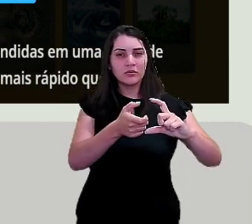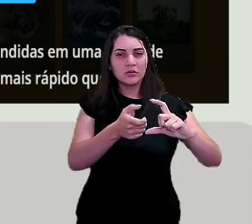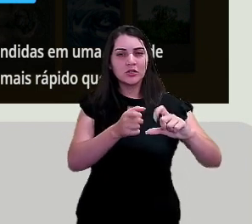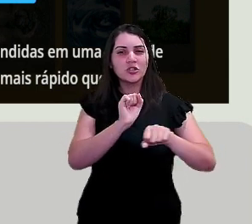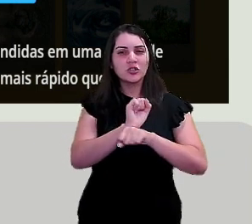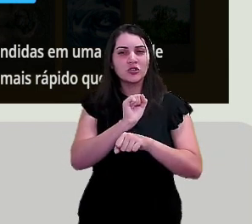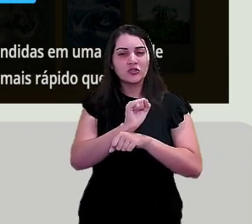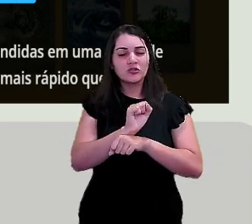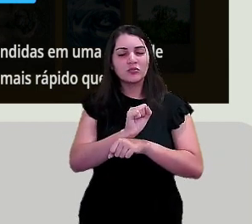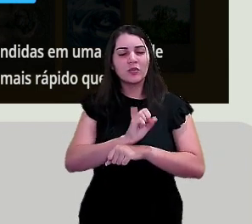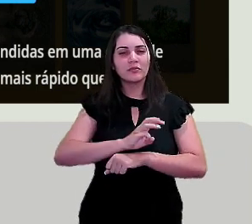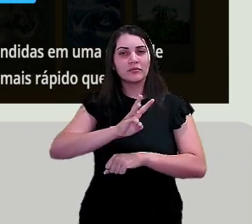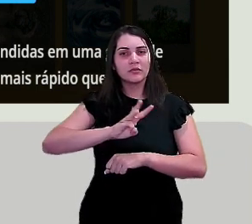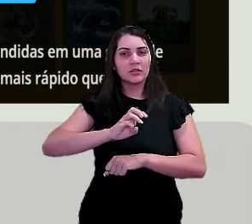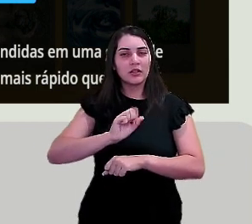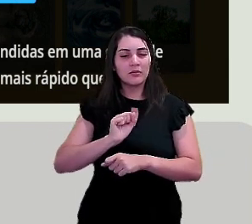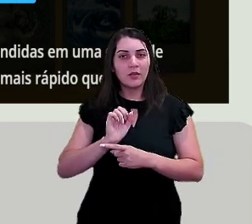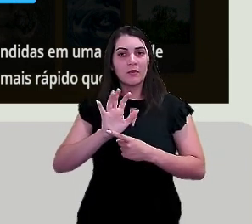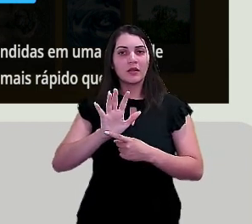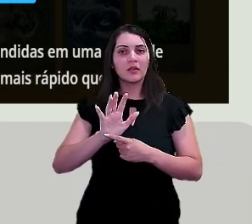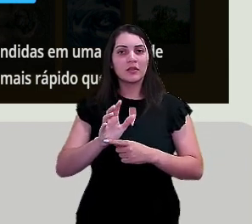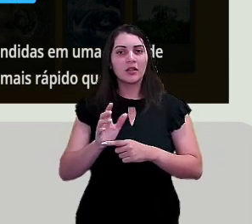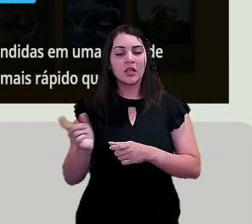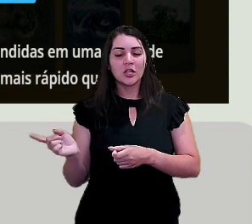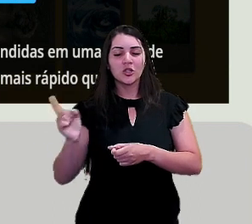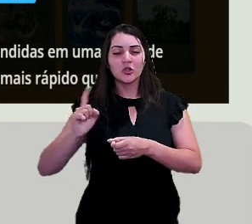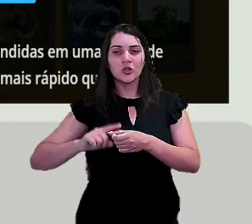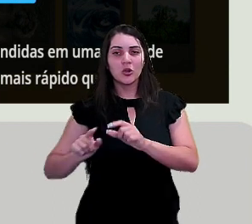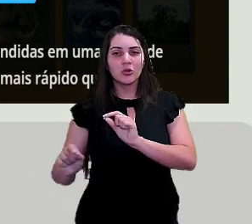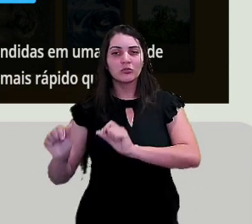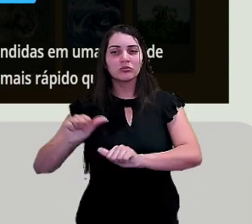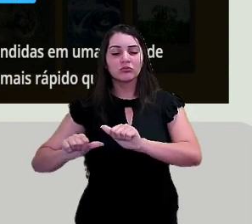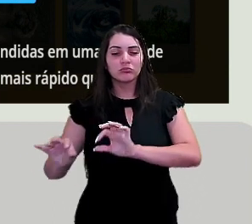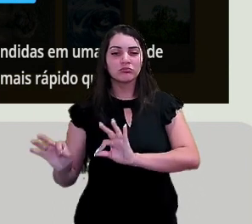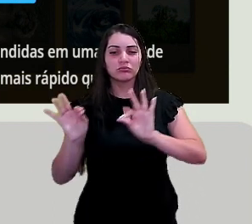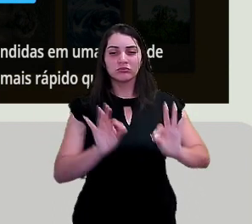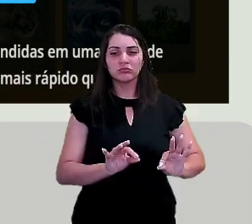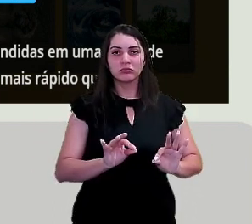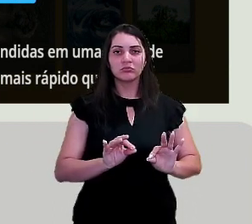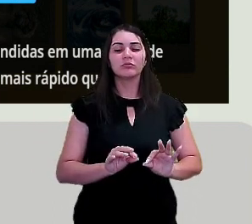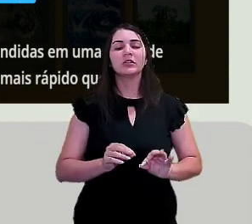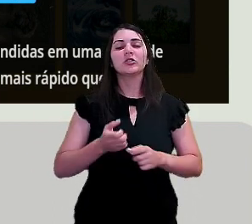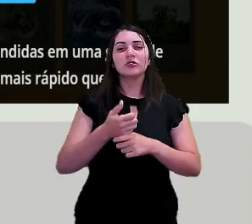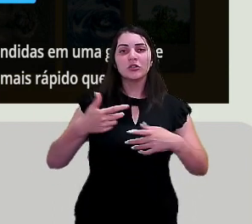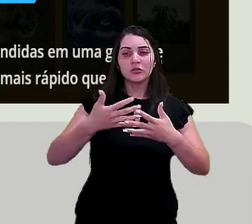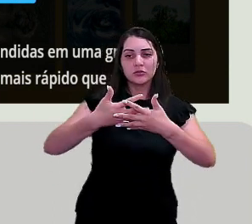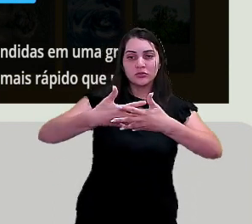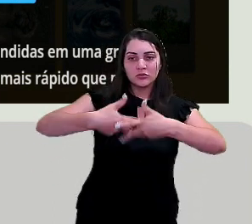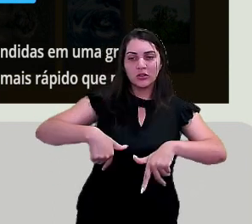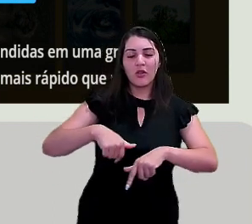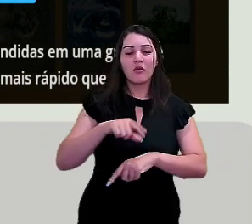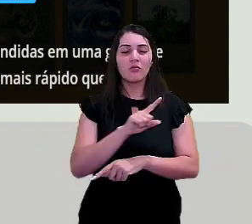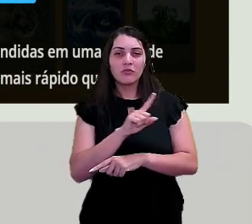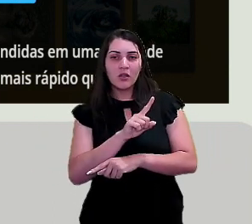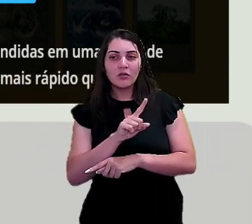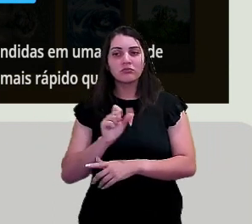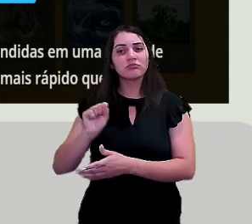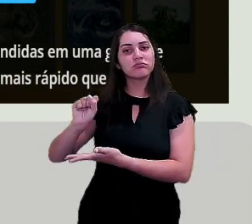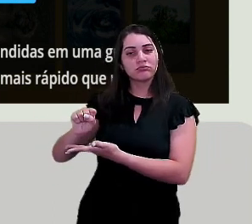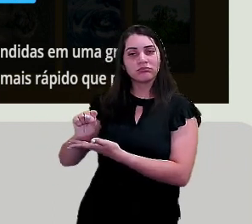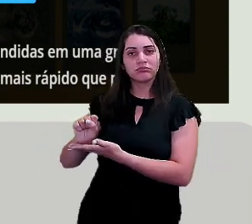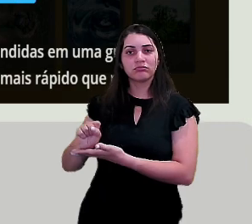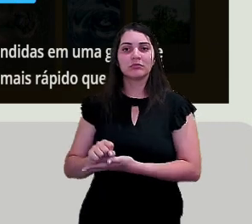link aparecer e já vai lhe direcionar para o caça-palavra dos recursos naturais renováveis e não renováveis, para